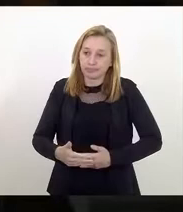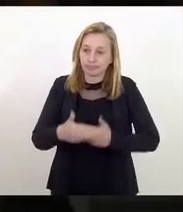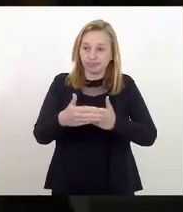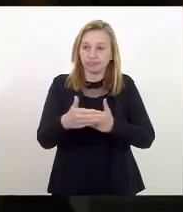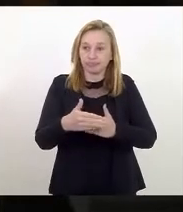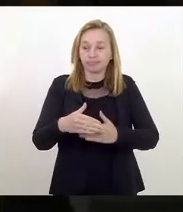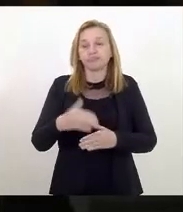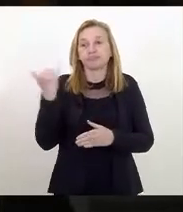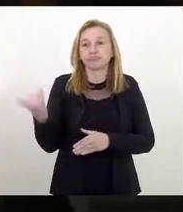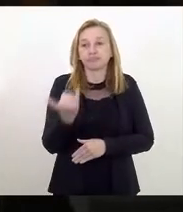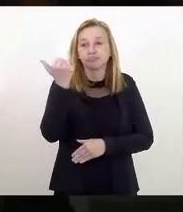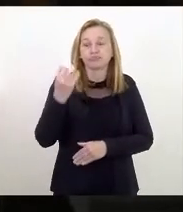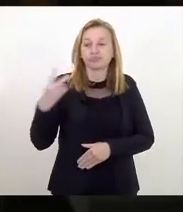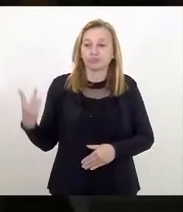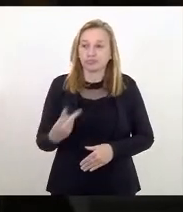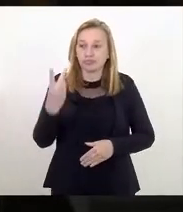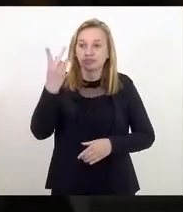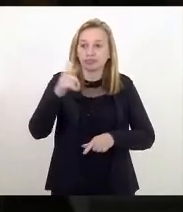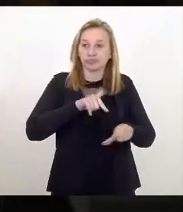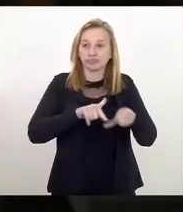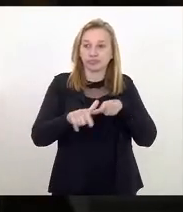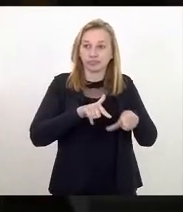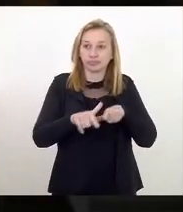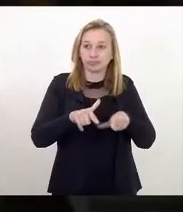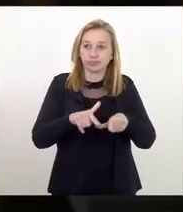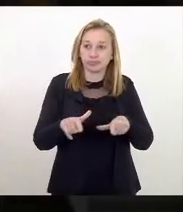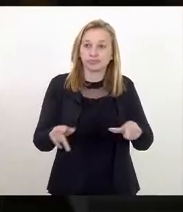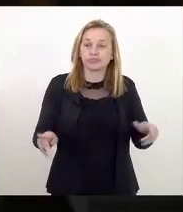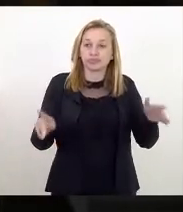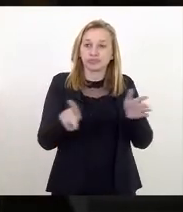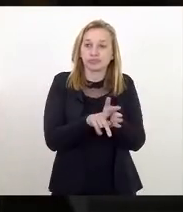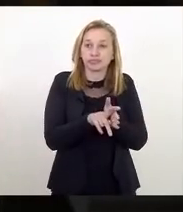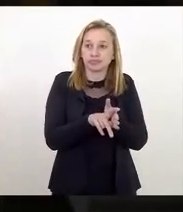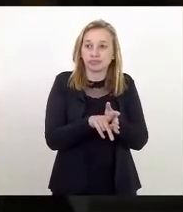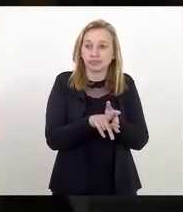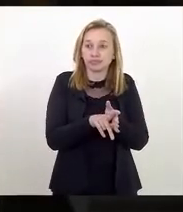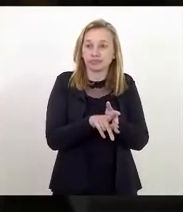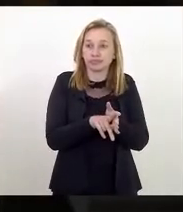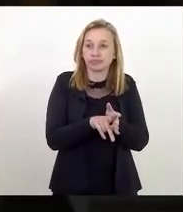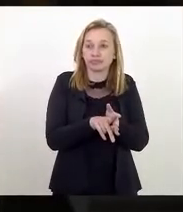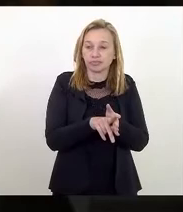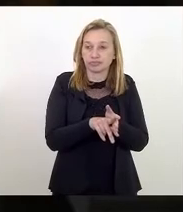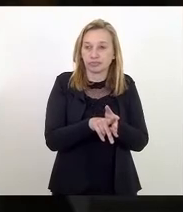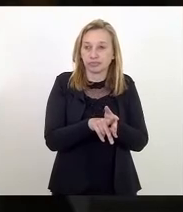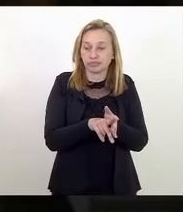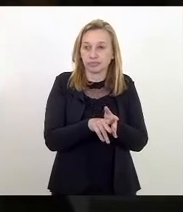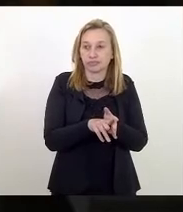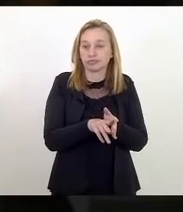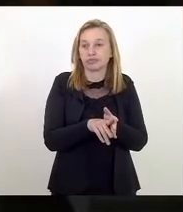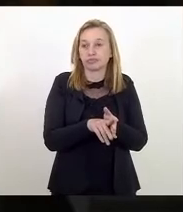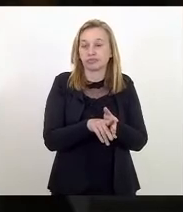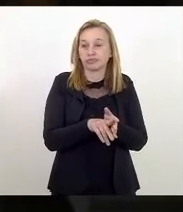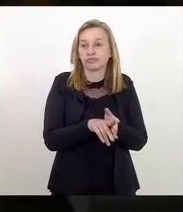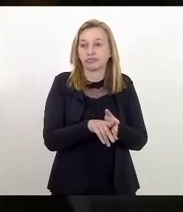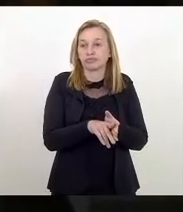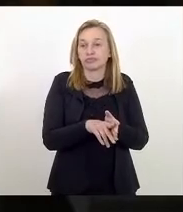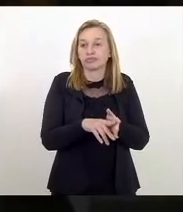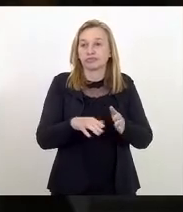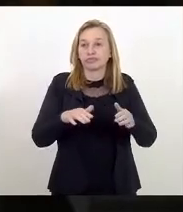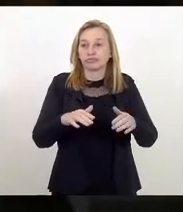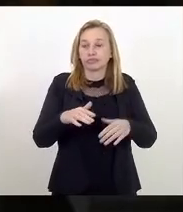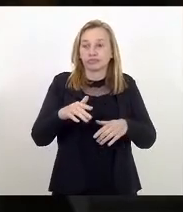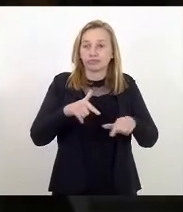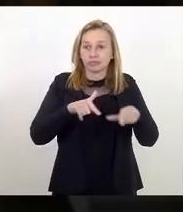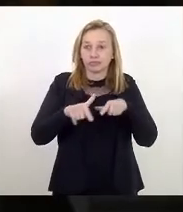valorizar o trabalho de profissionais que são fundamentais, cujo trabalho é